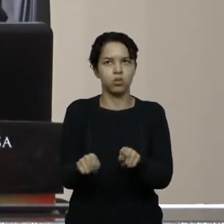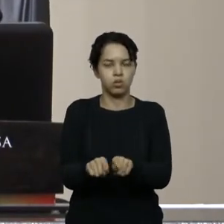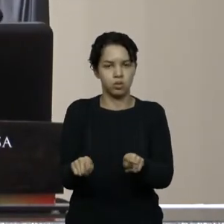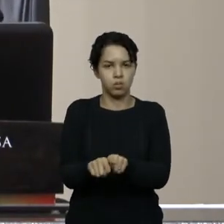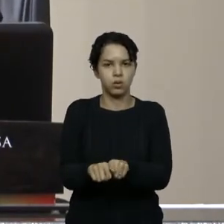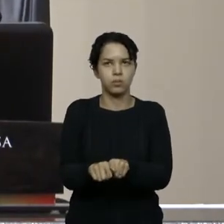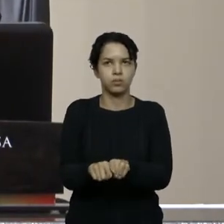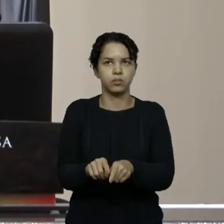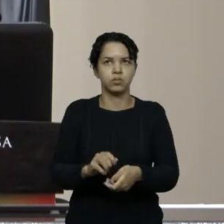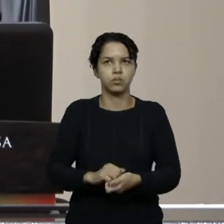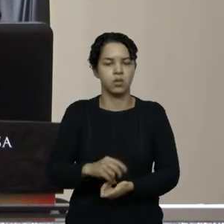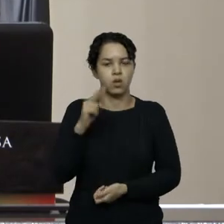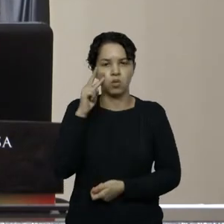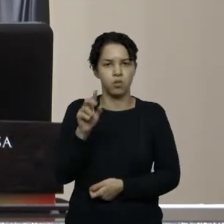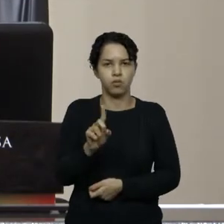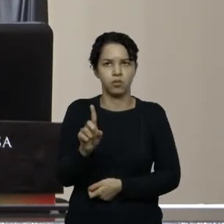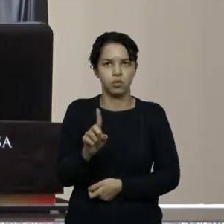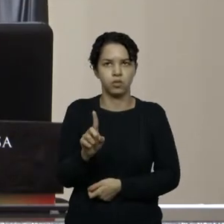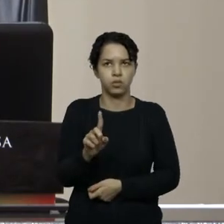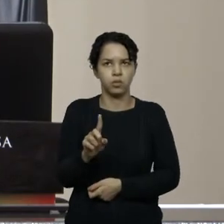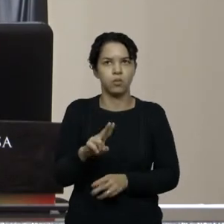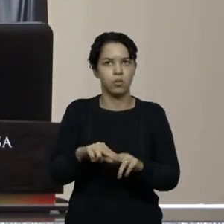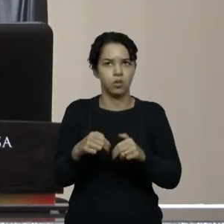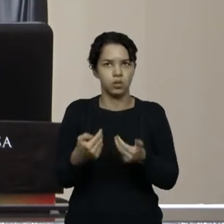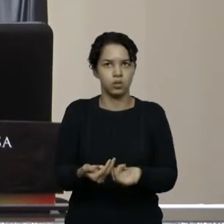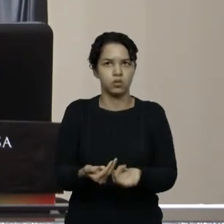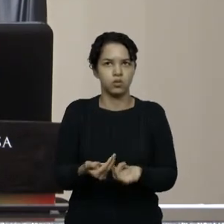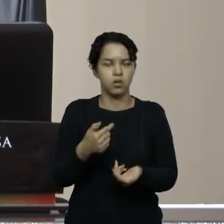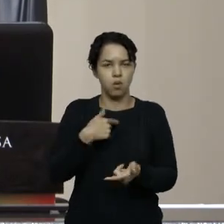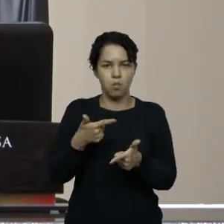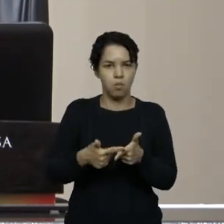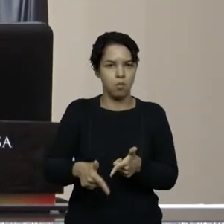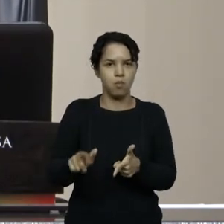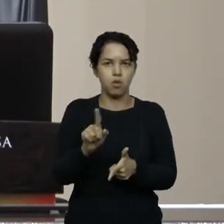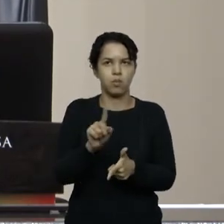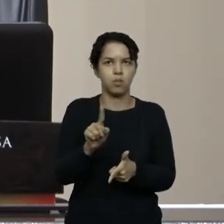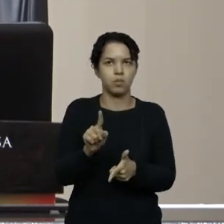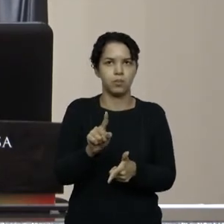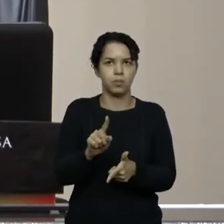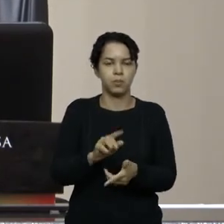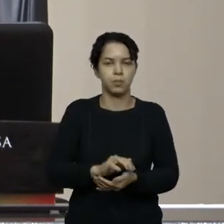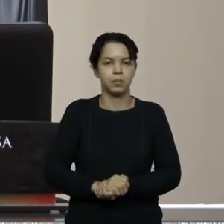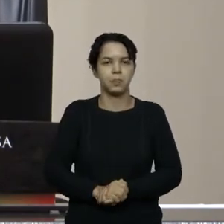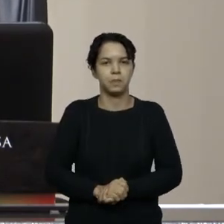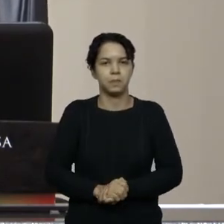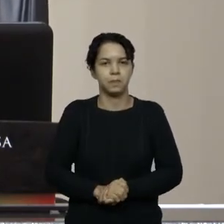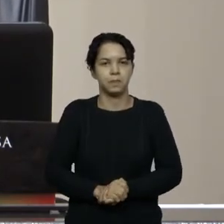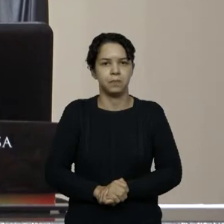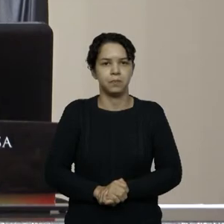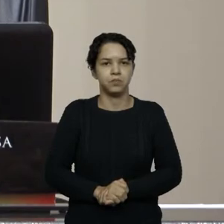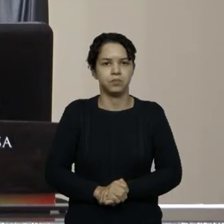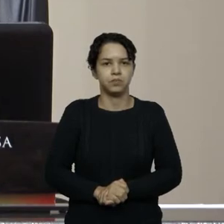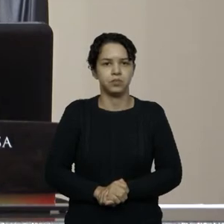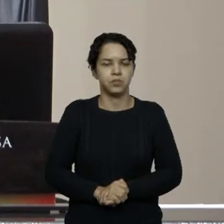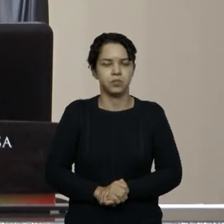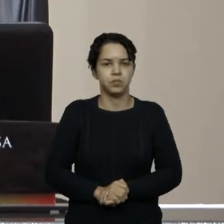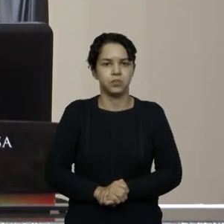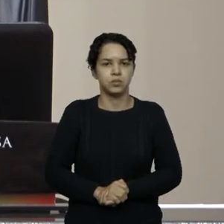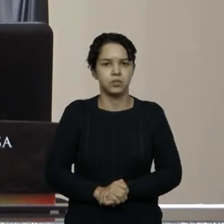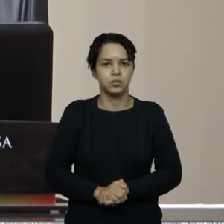Ah e eu não filho eu não fico por isso não tenho problema de nenhum de nenhum um